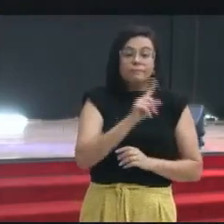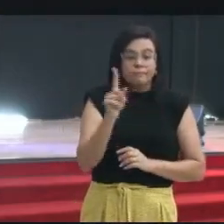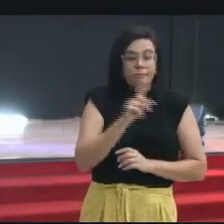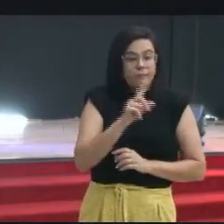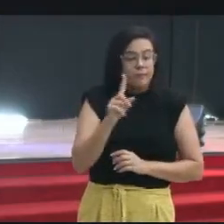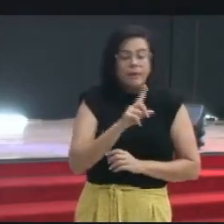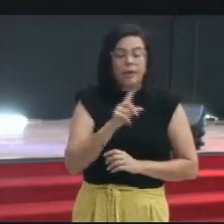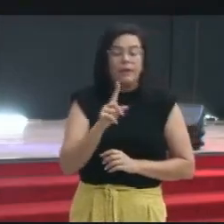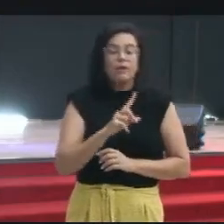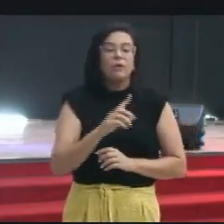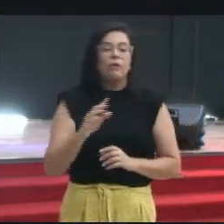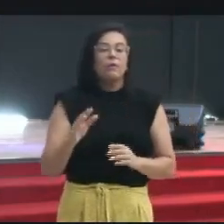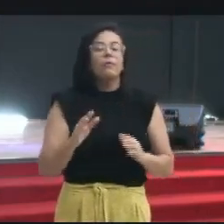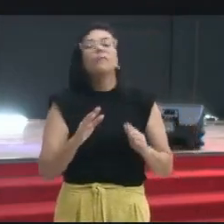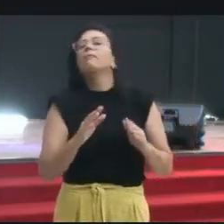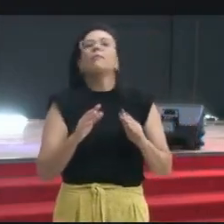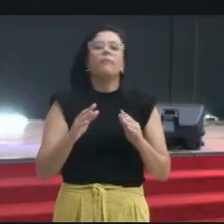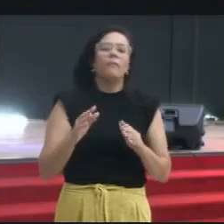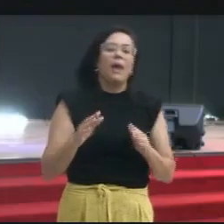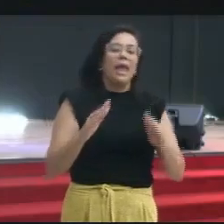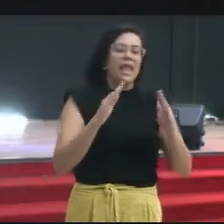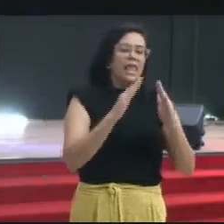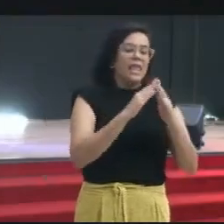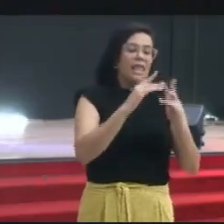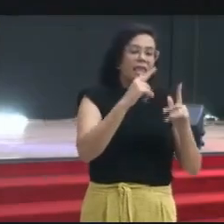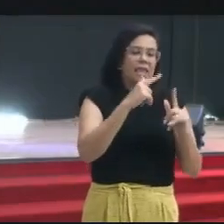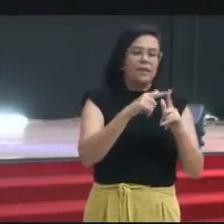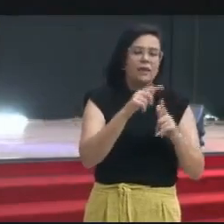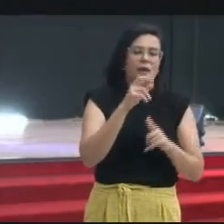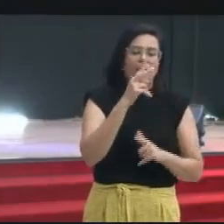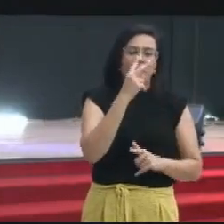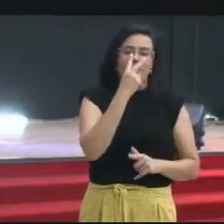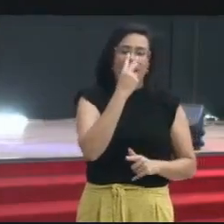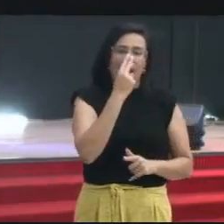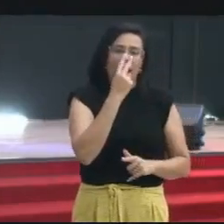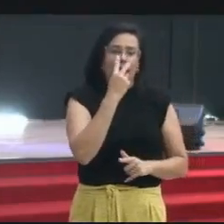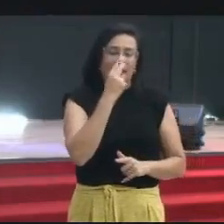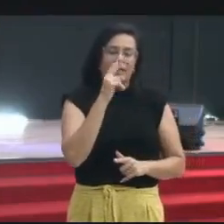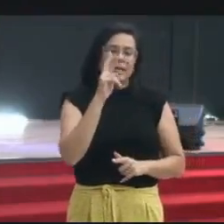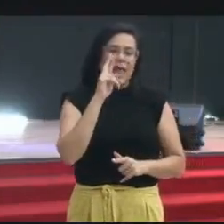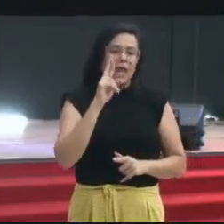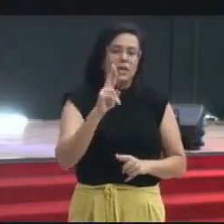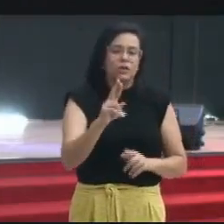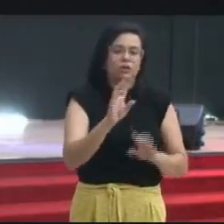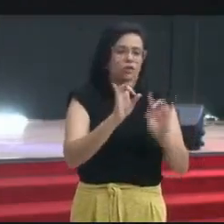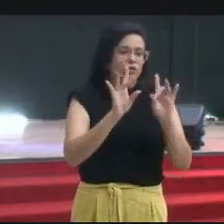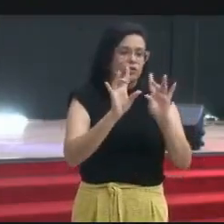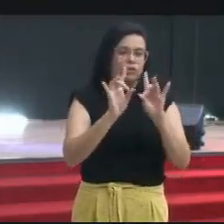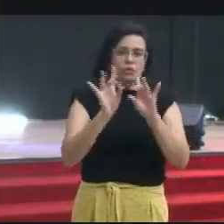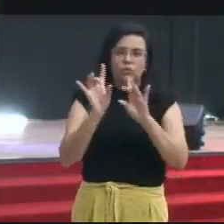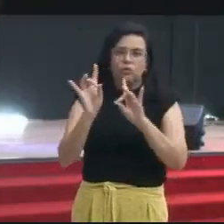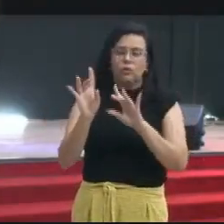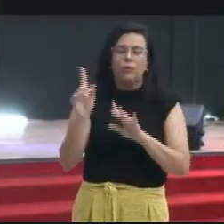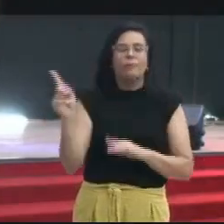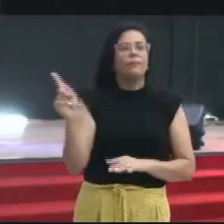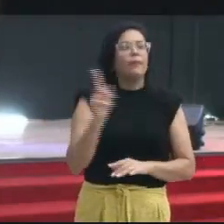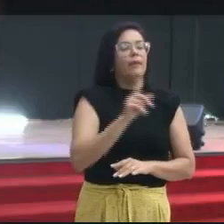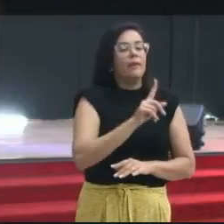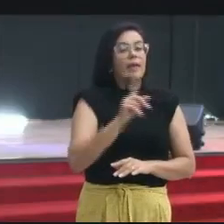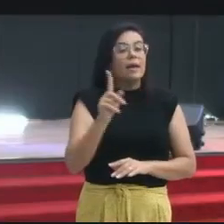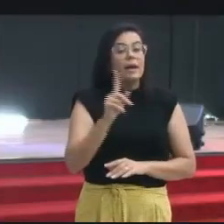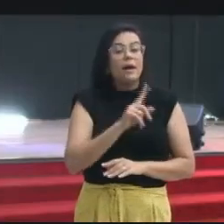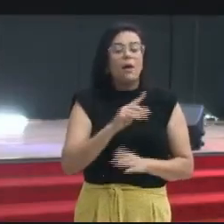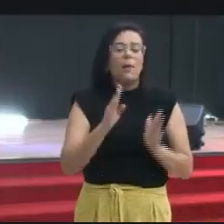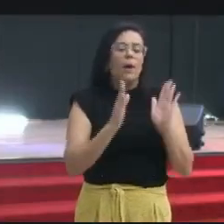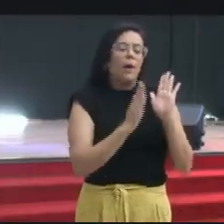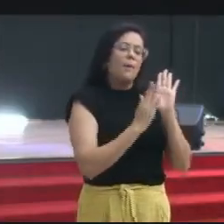igreja religiosa. Avivamento é a vida normal da igreja e é a proposta